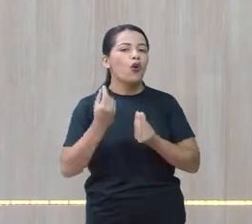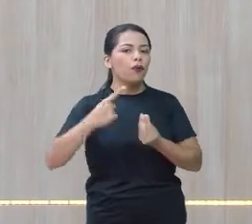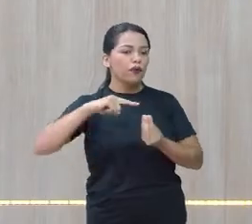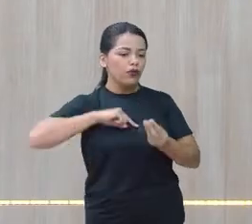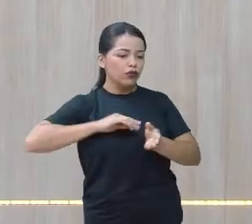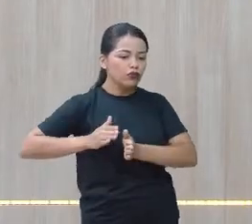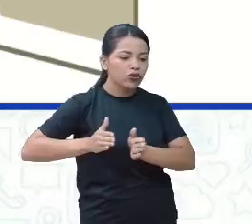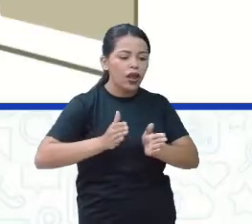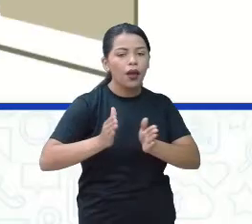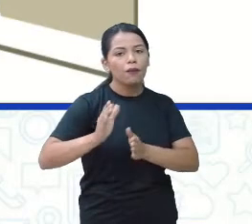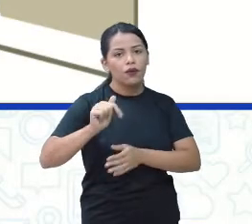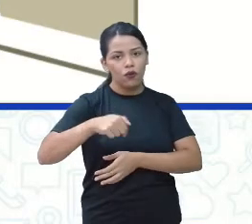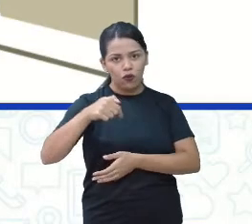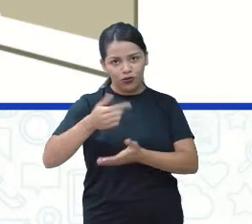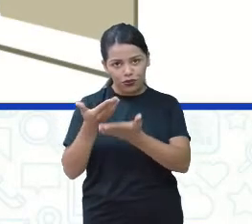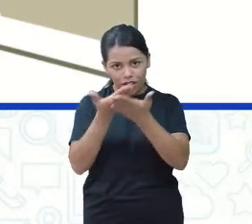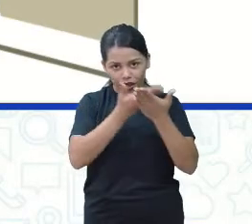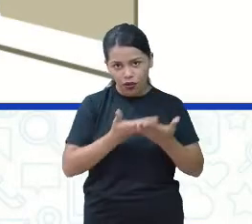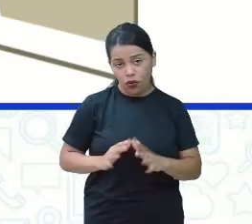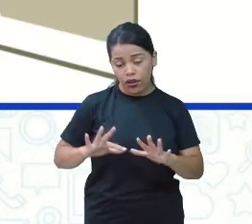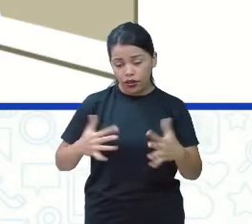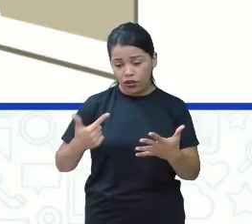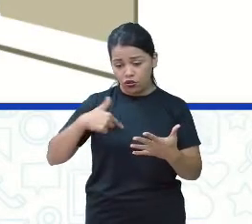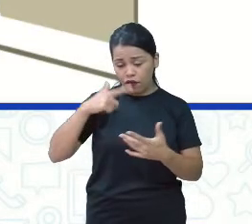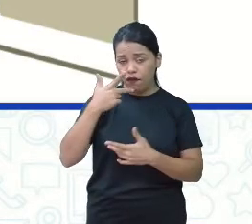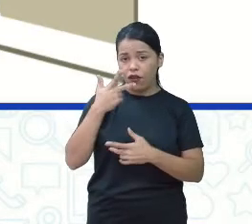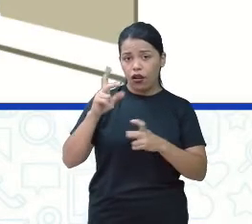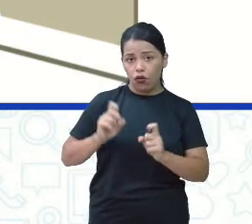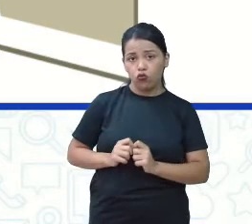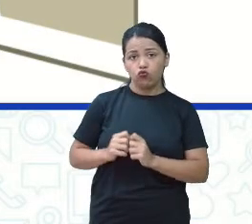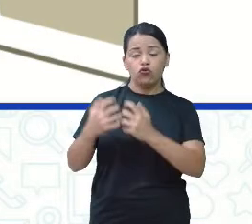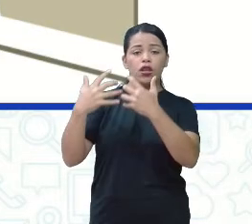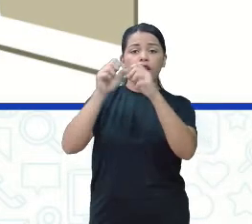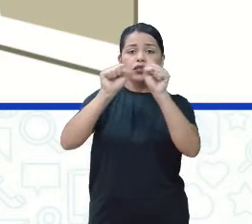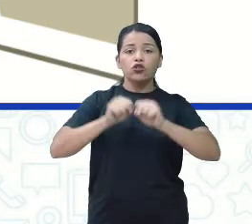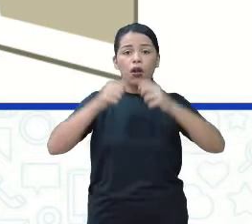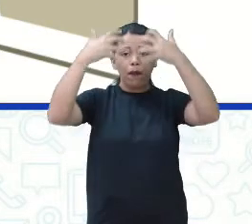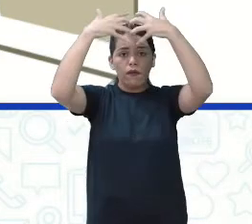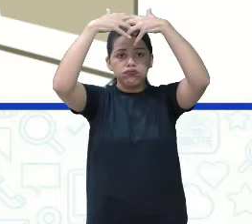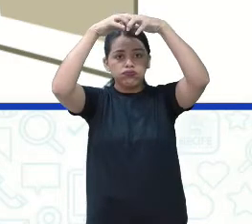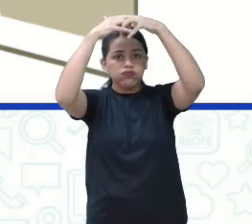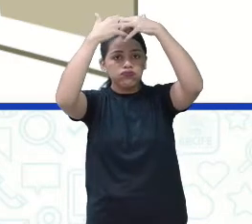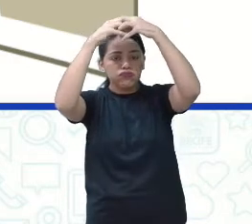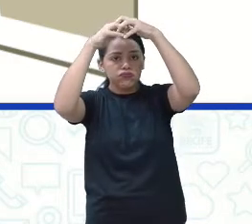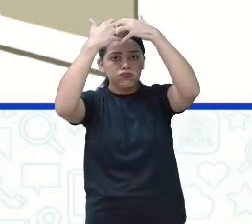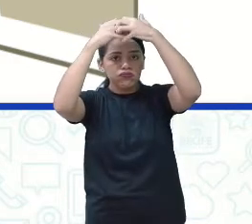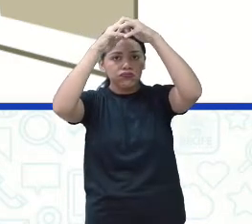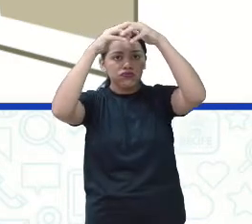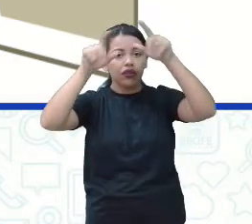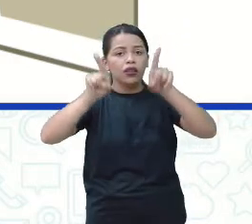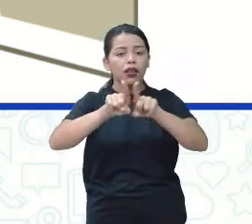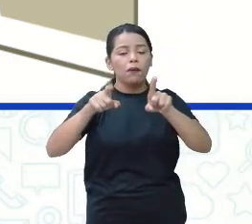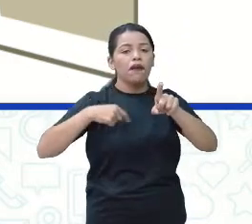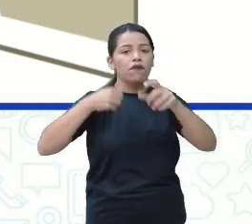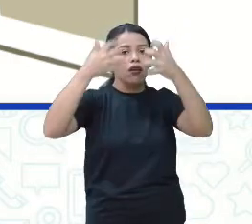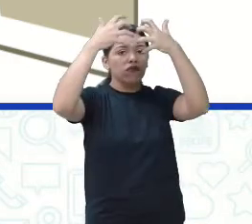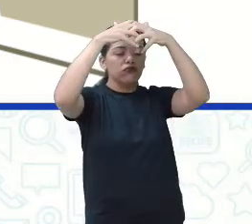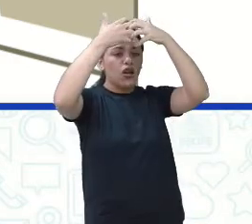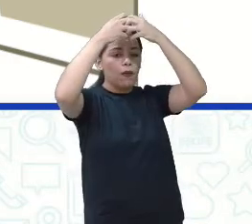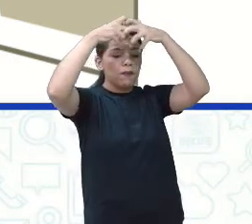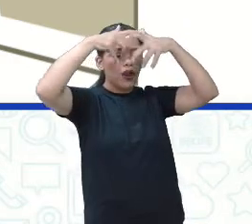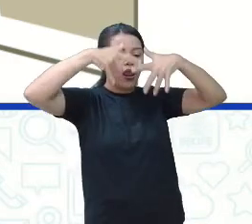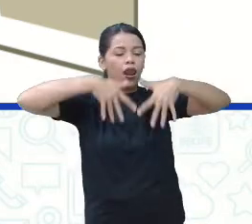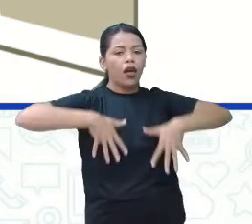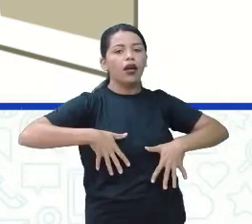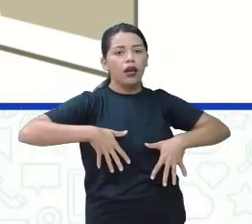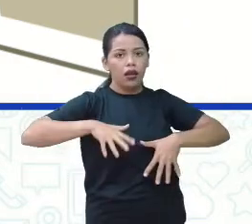essa aula? Então, nós estamos com o sistema nervoso e vamos trabalhar com a questão aí das ações voluntárias e involuntárias